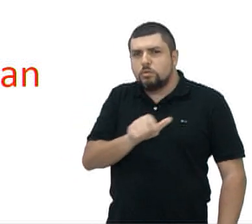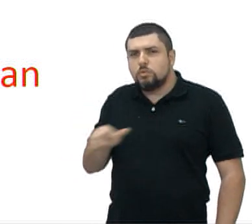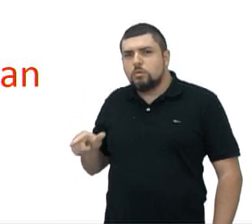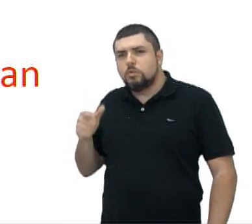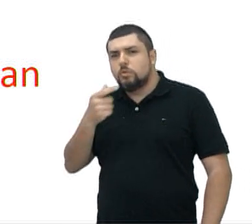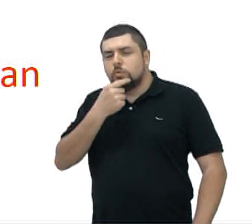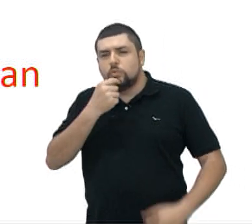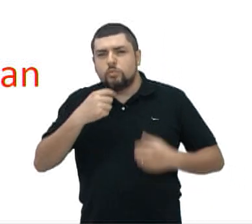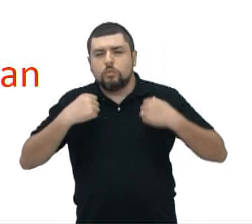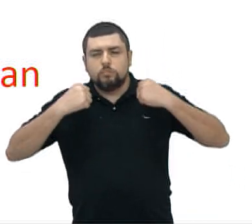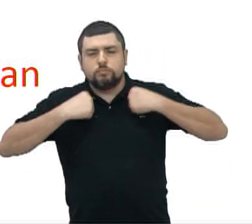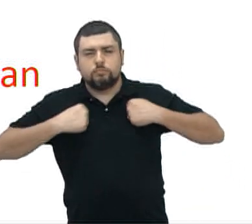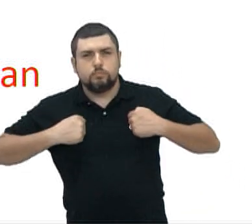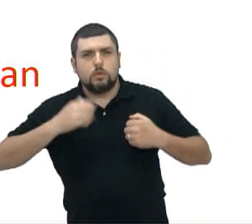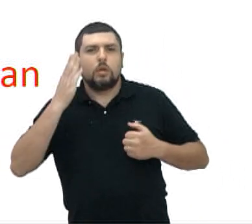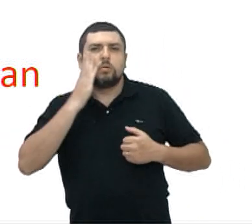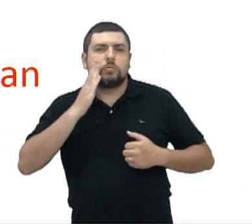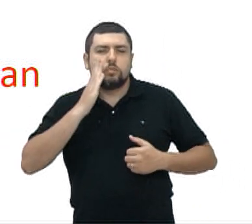camisa azul.